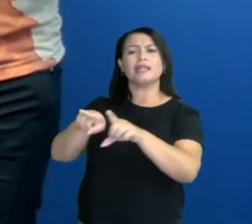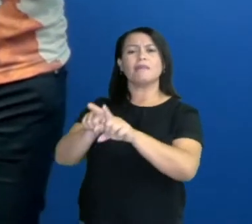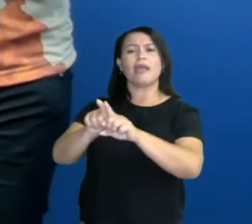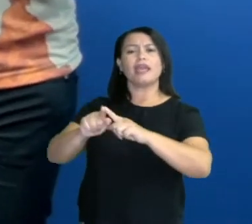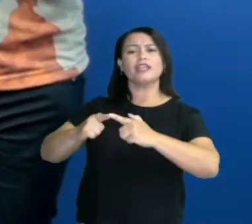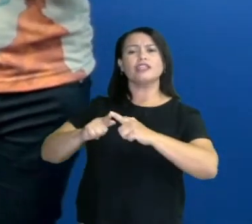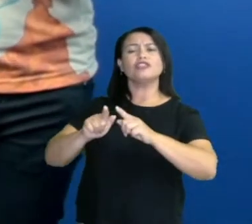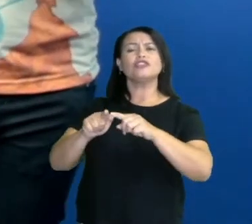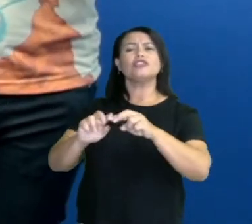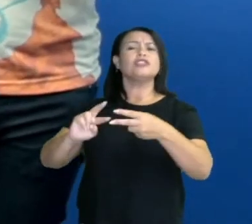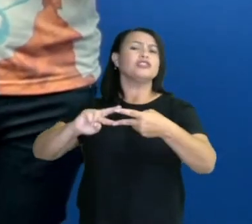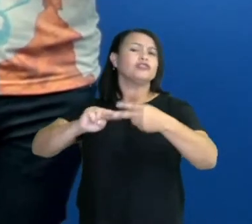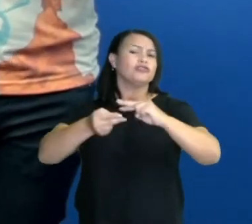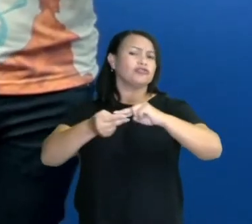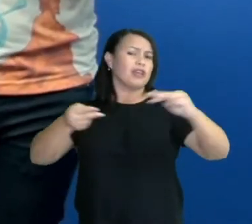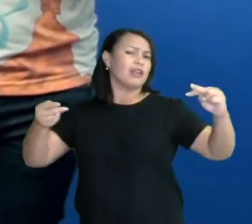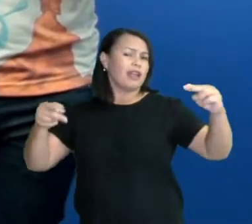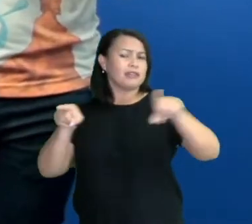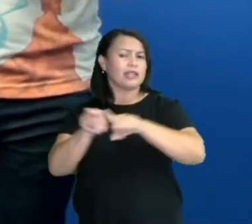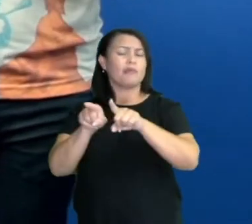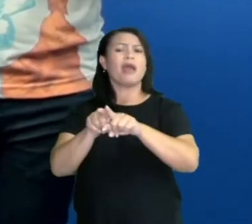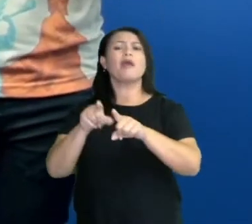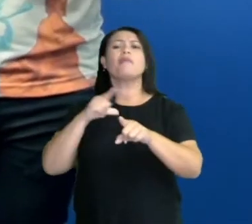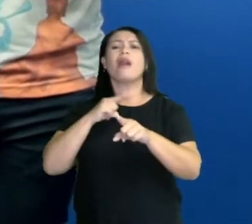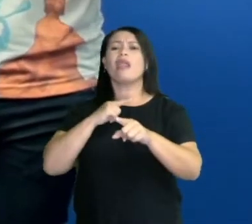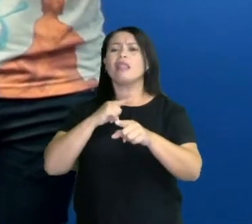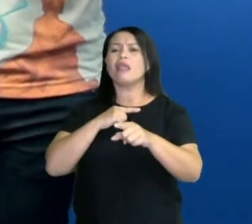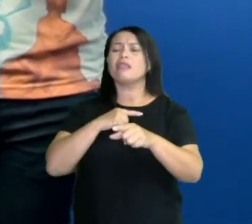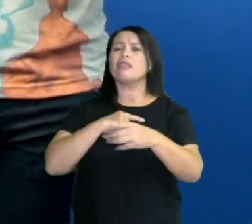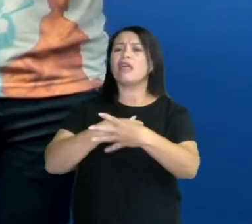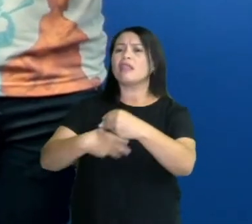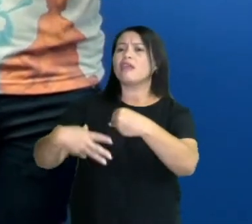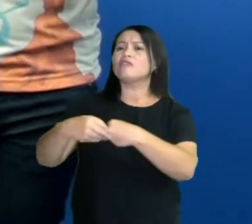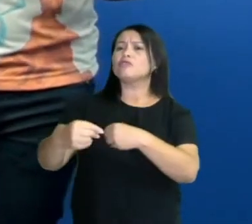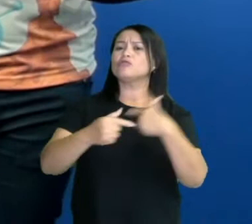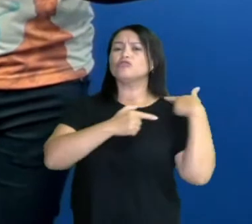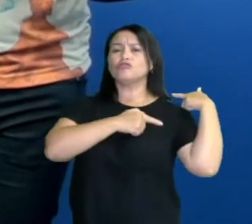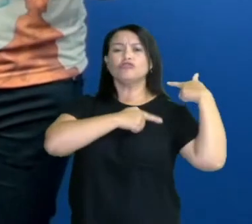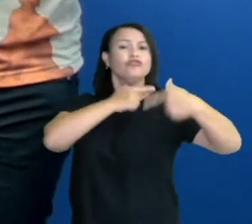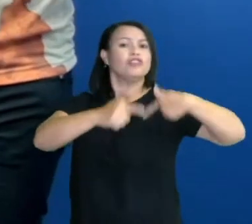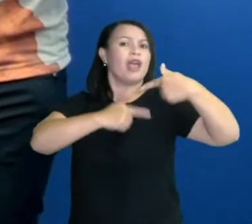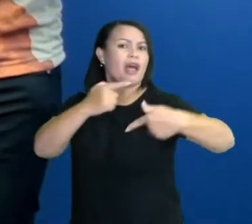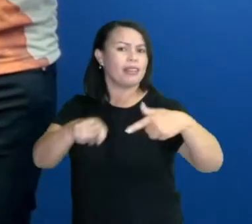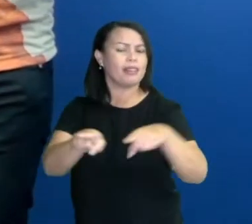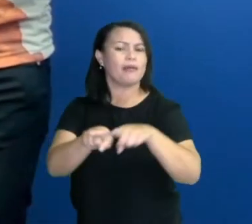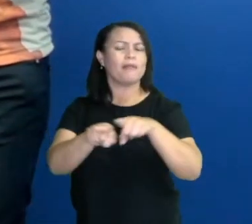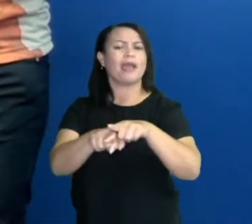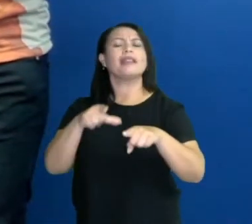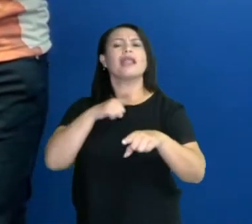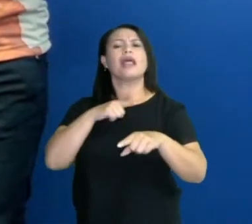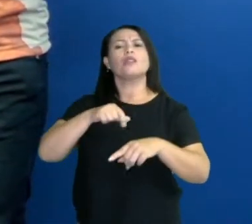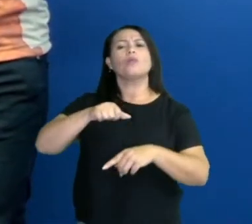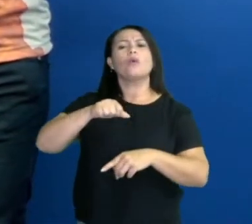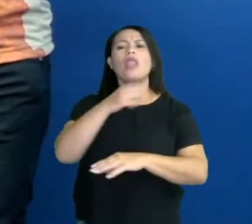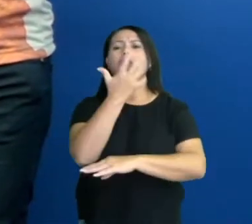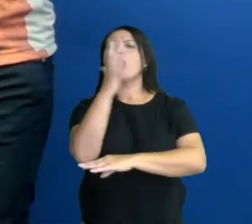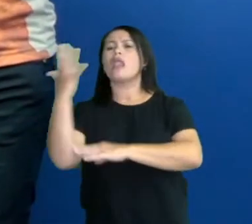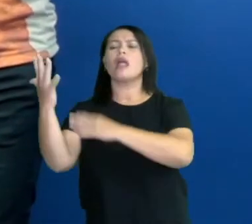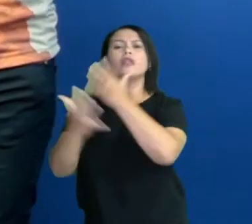genéticas também, para poder se procriar, para poder gerar descendentes férteis. Então, na natureza, nós possuímos